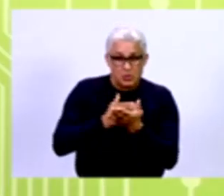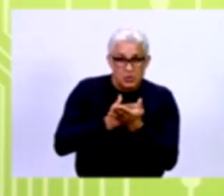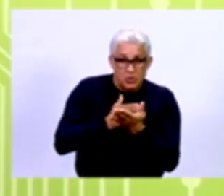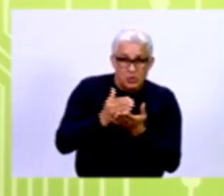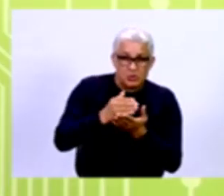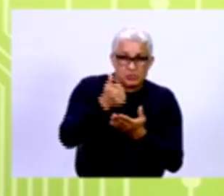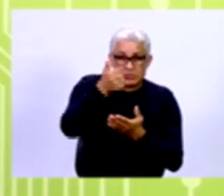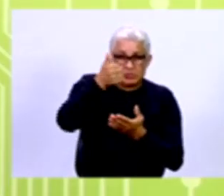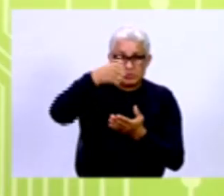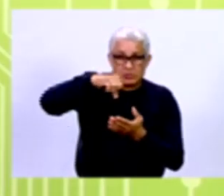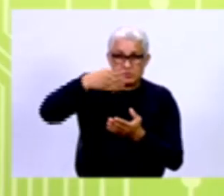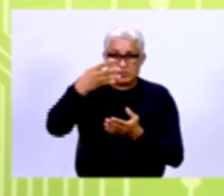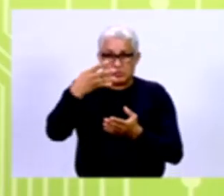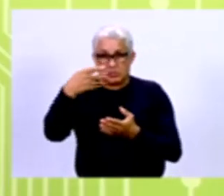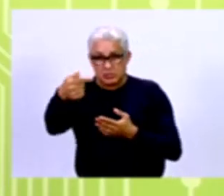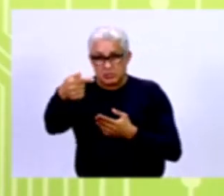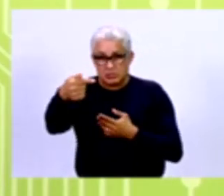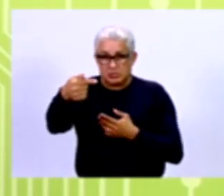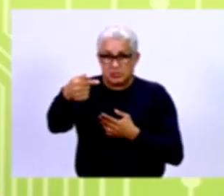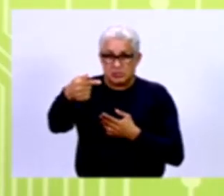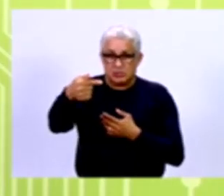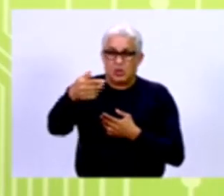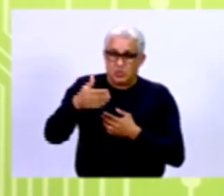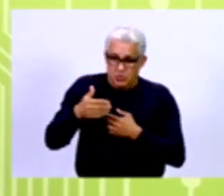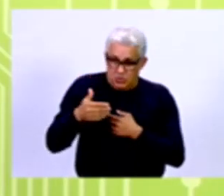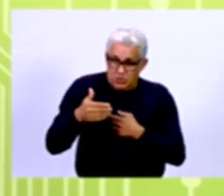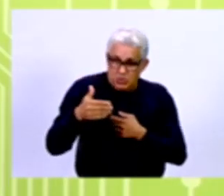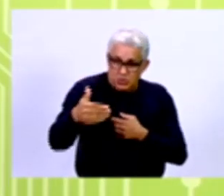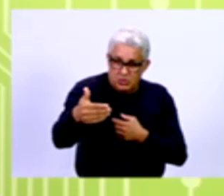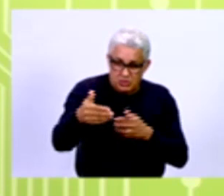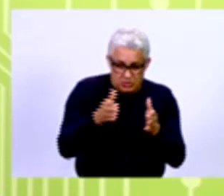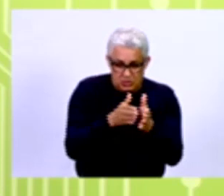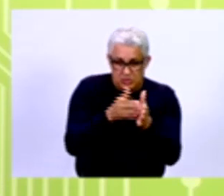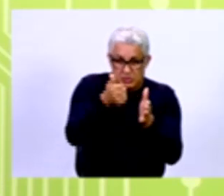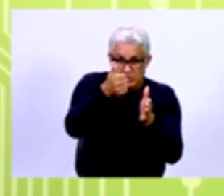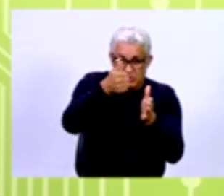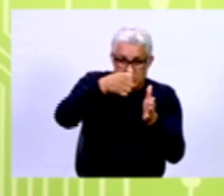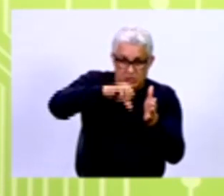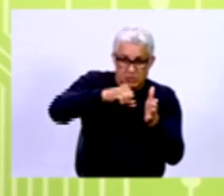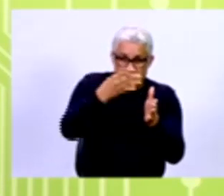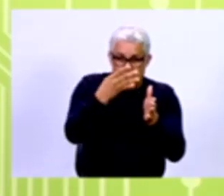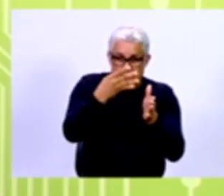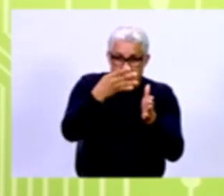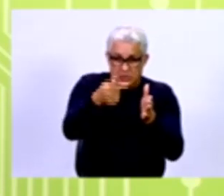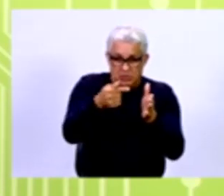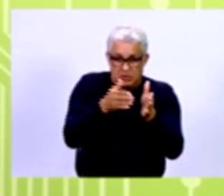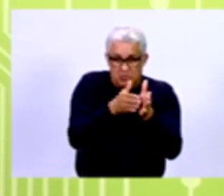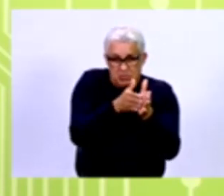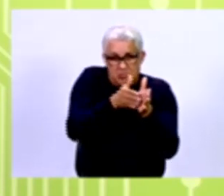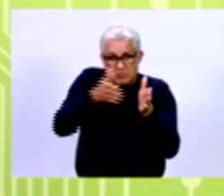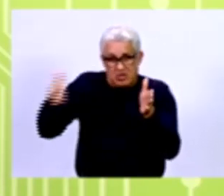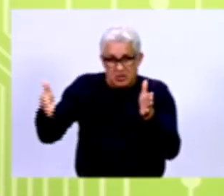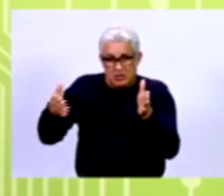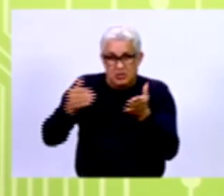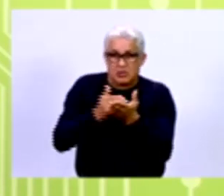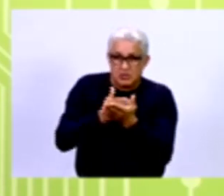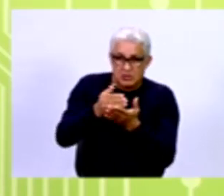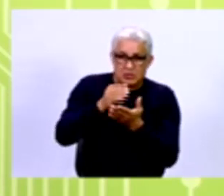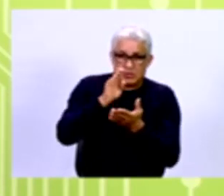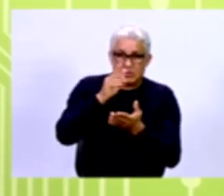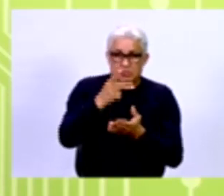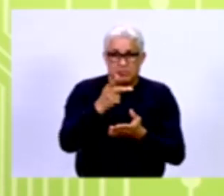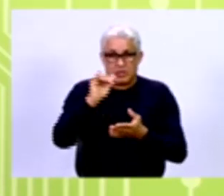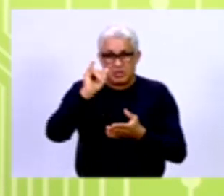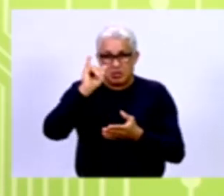em 1947. A partir de 1947 é que nós começamos a mensurar o nosso PIB com